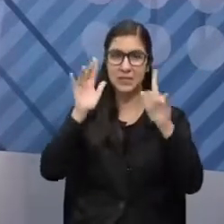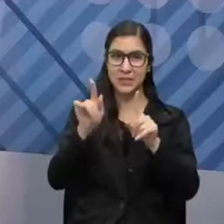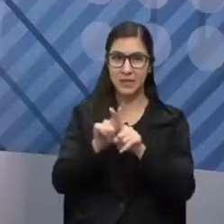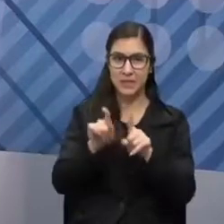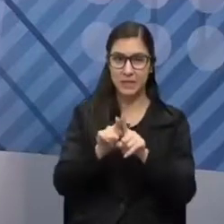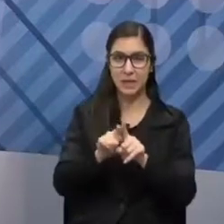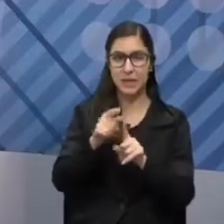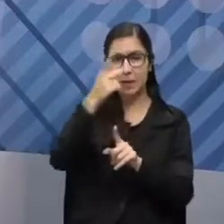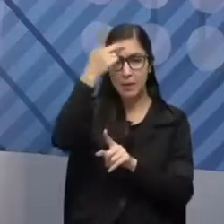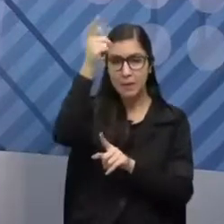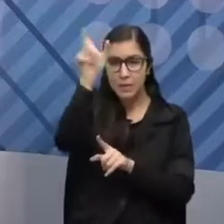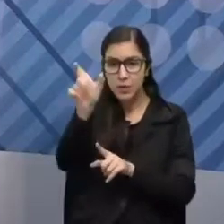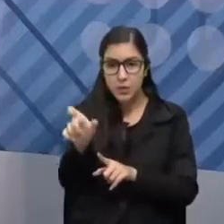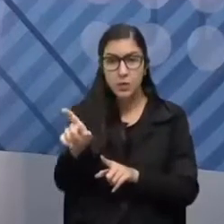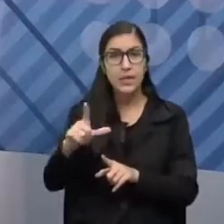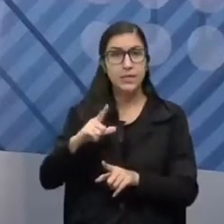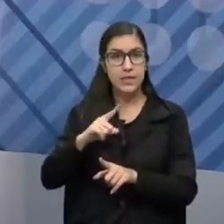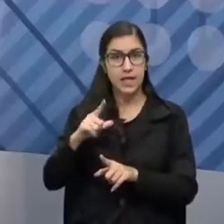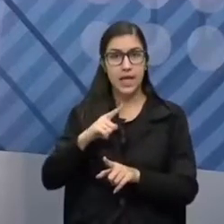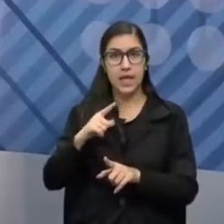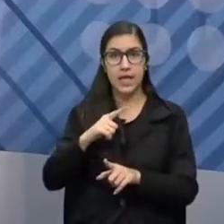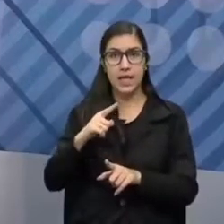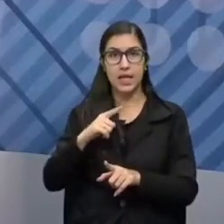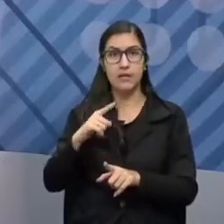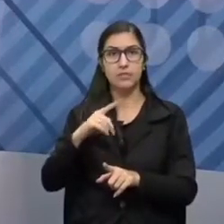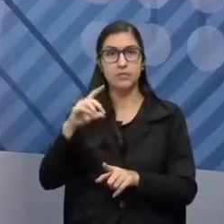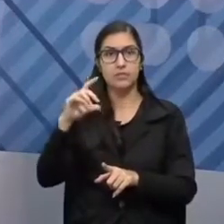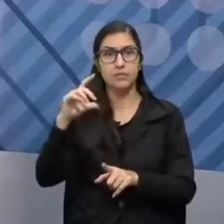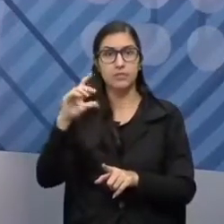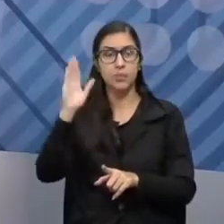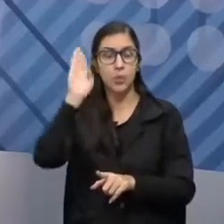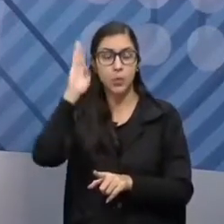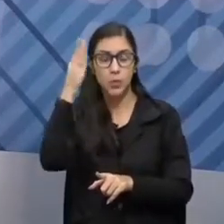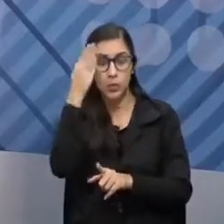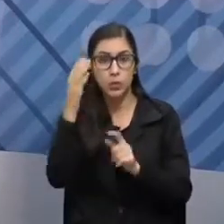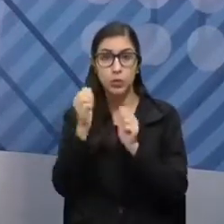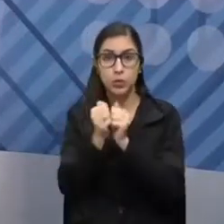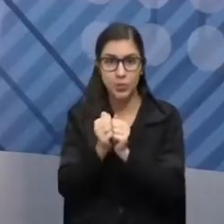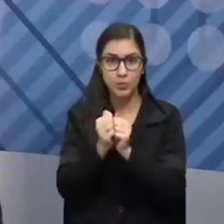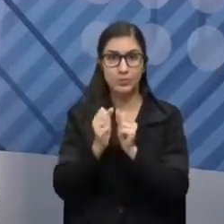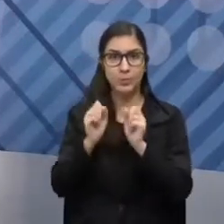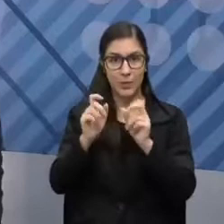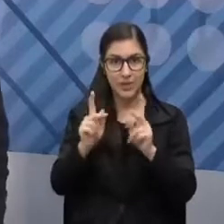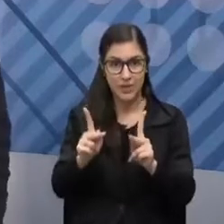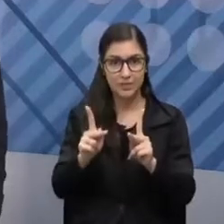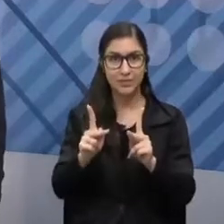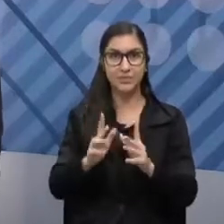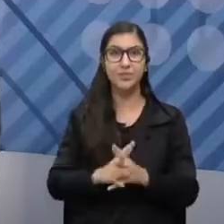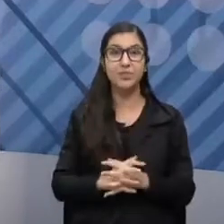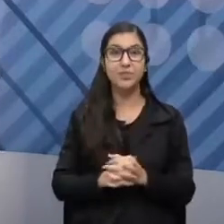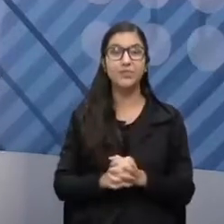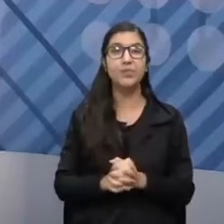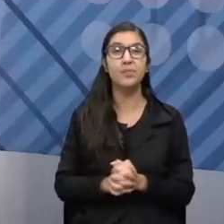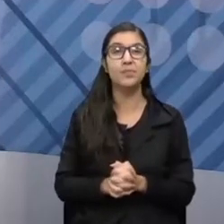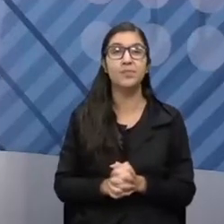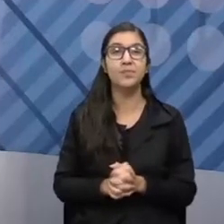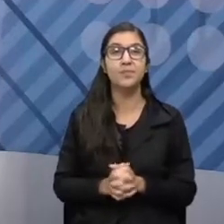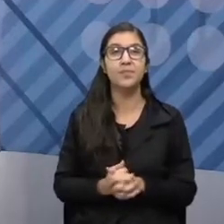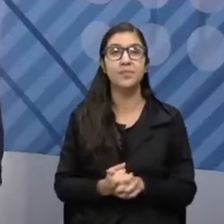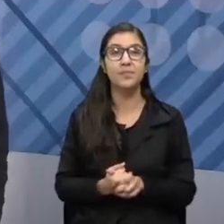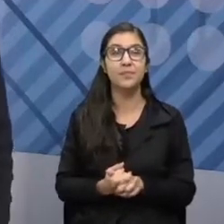falando de um sujeito com privação de visão e de audição de forma concomitante. Essa é a pessoa com surdo-cegueira,